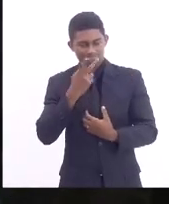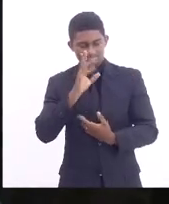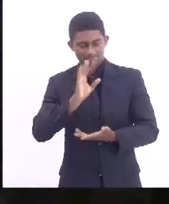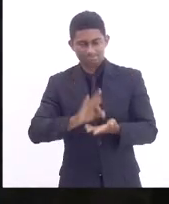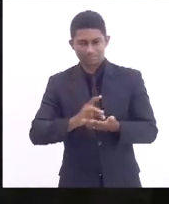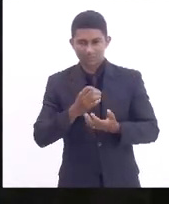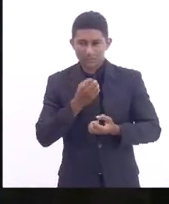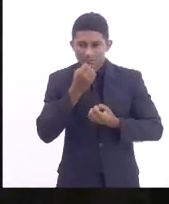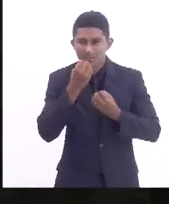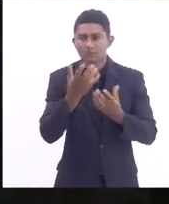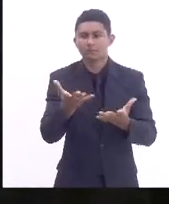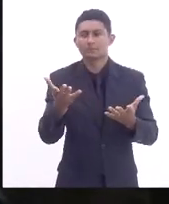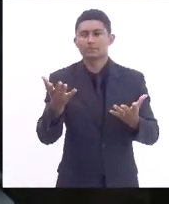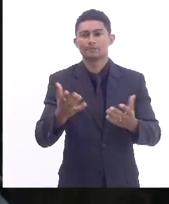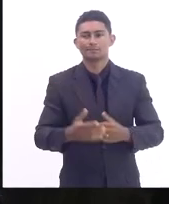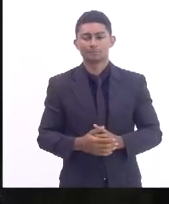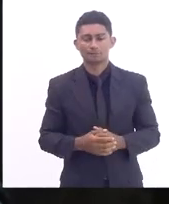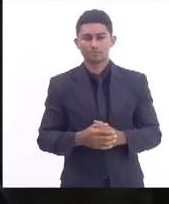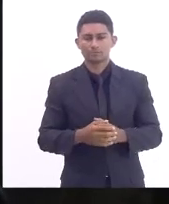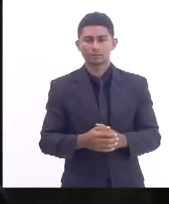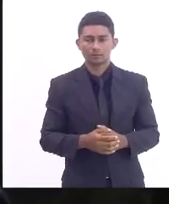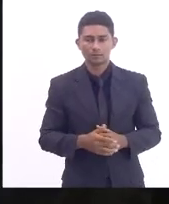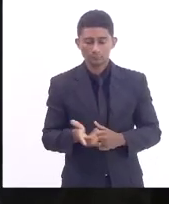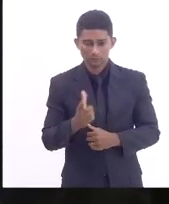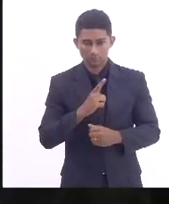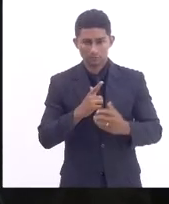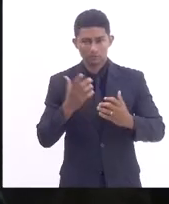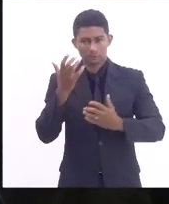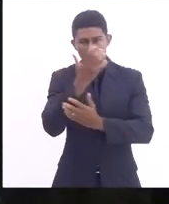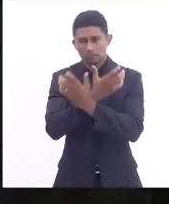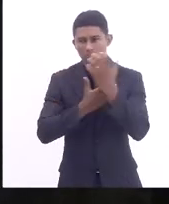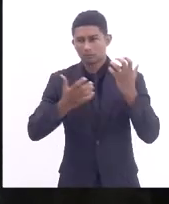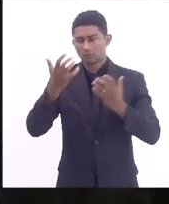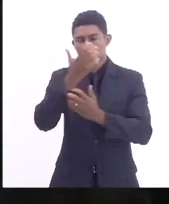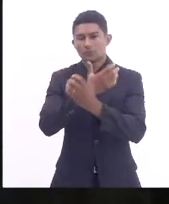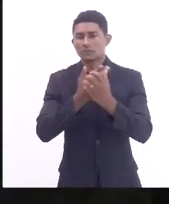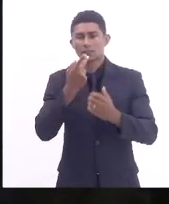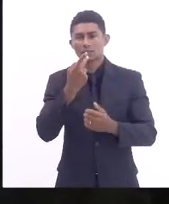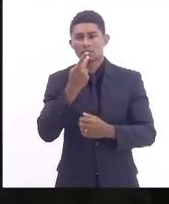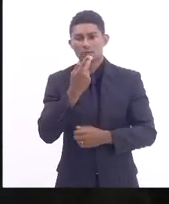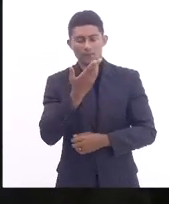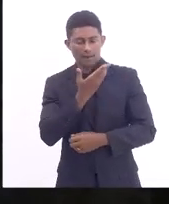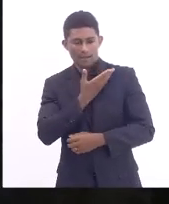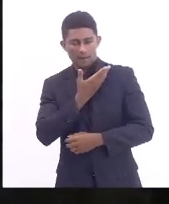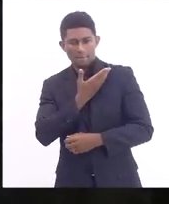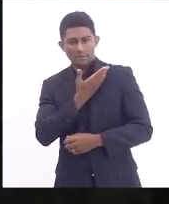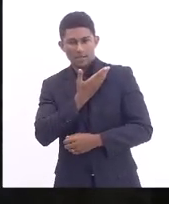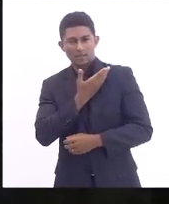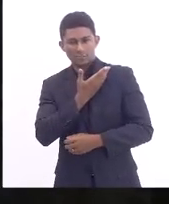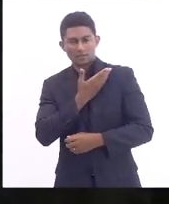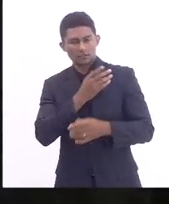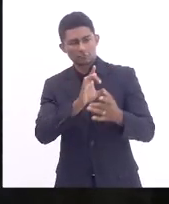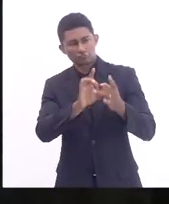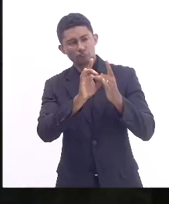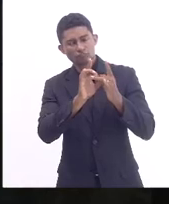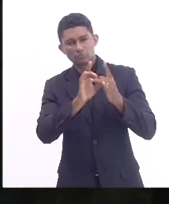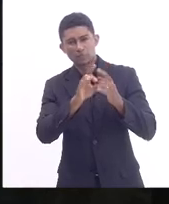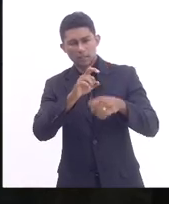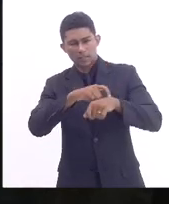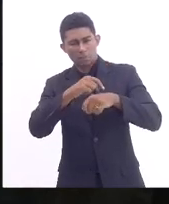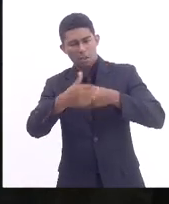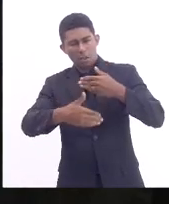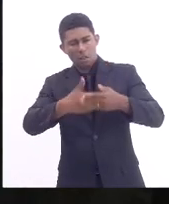indiano em nome de uma música aí um samba famosos que a amizade nem mesmo a forma a força do tempo consegue